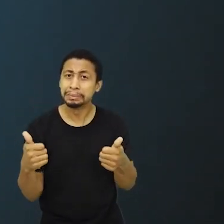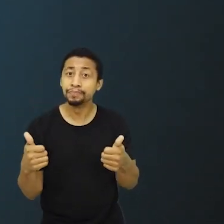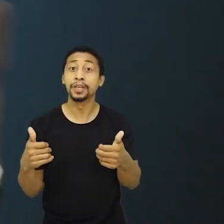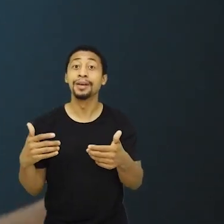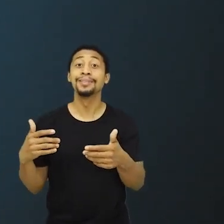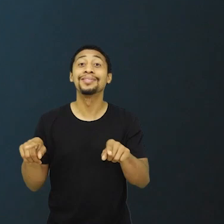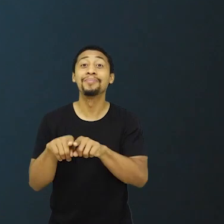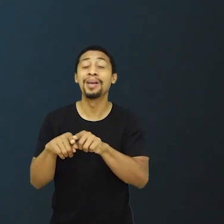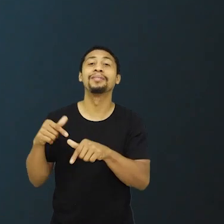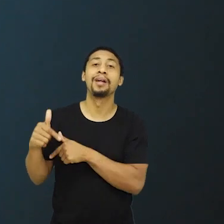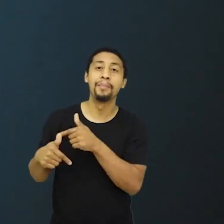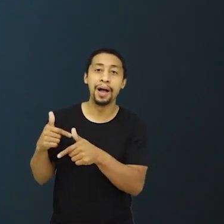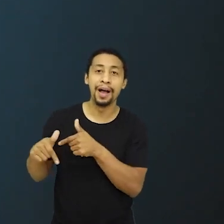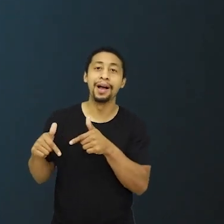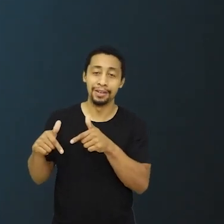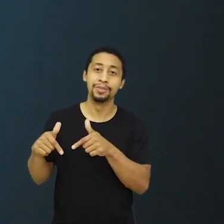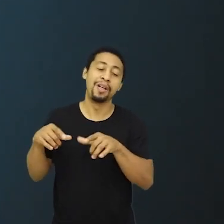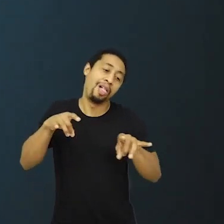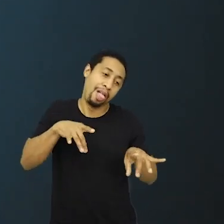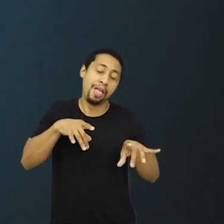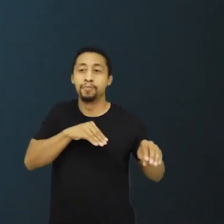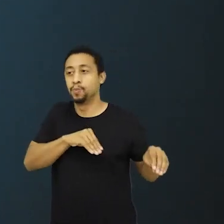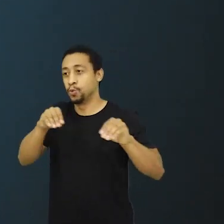de trabalho, etc. e tal, eu acho que é uma grande